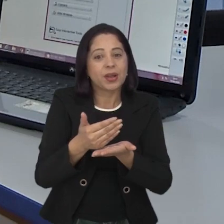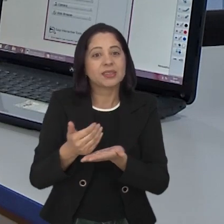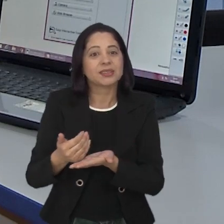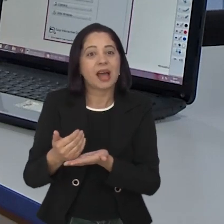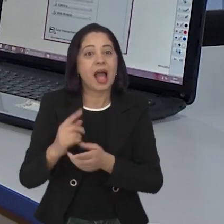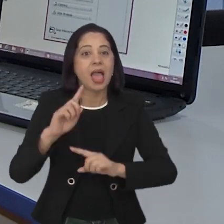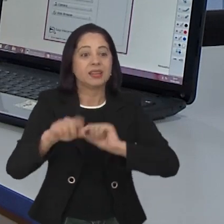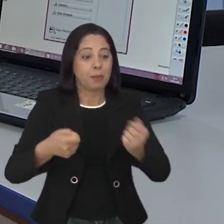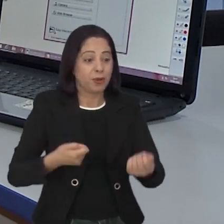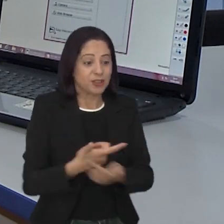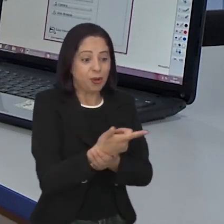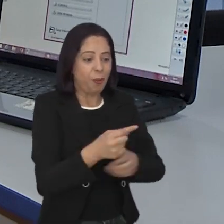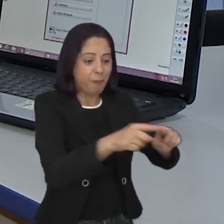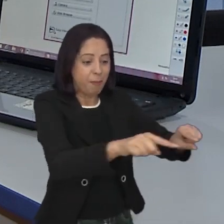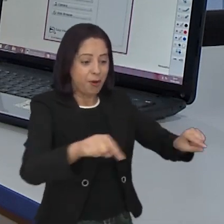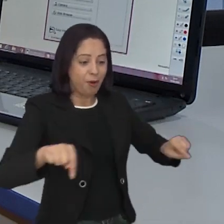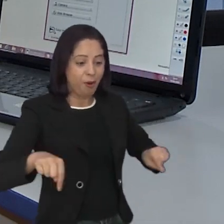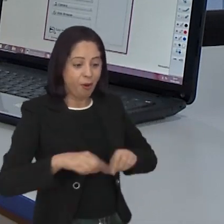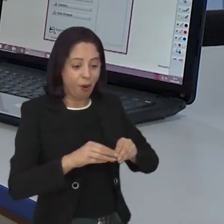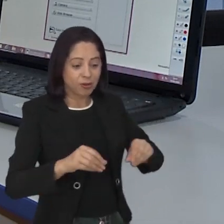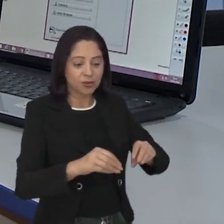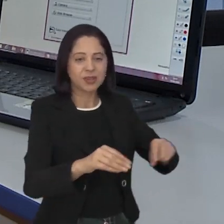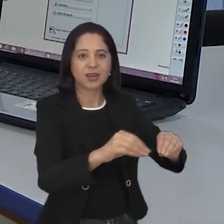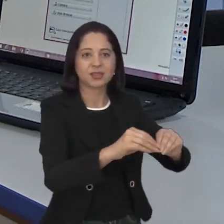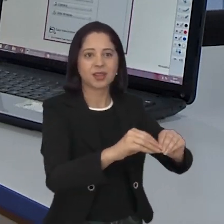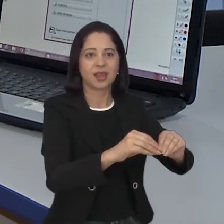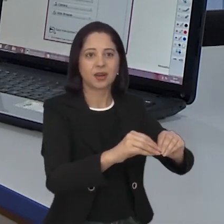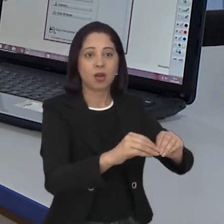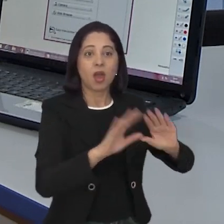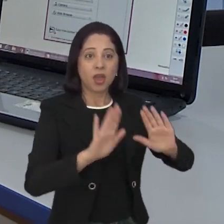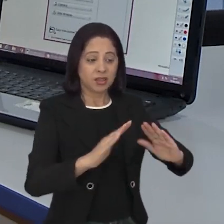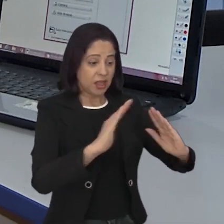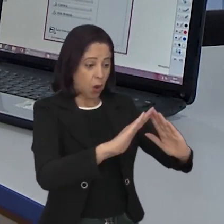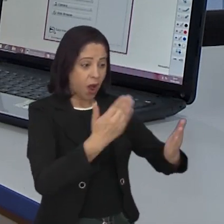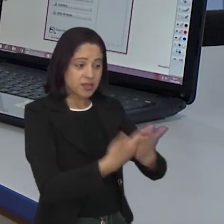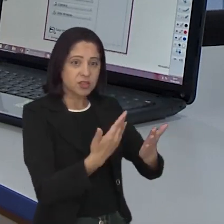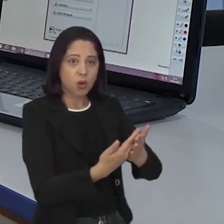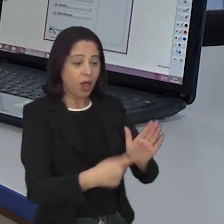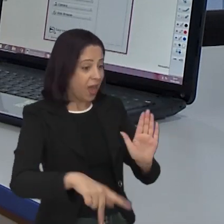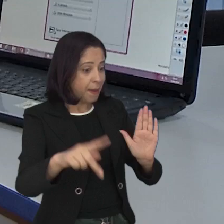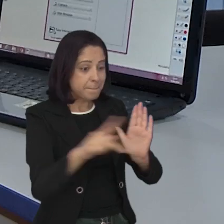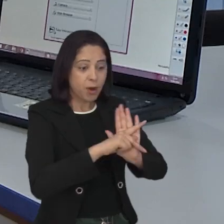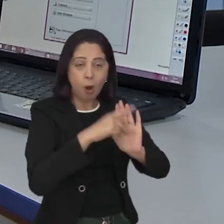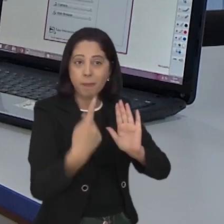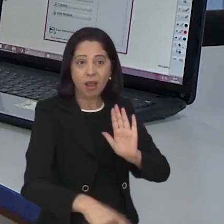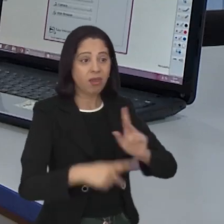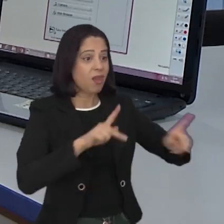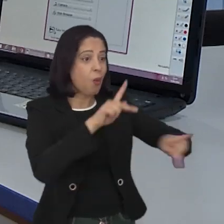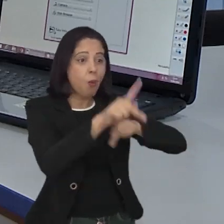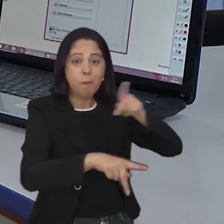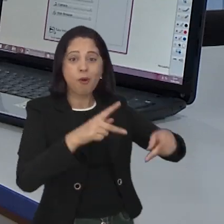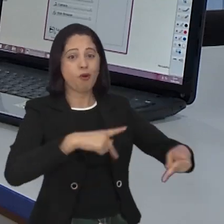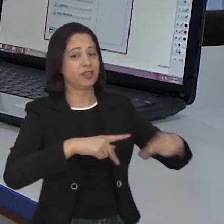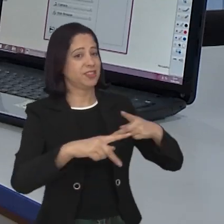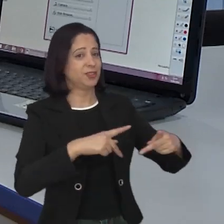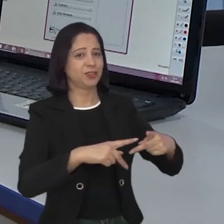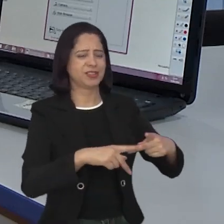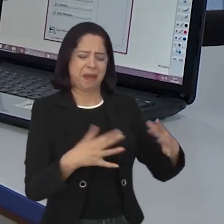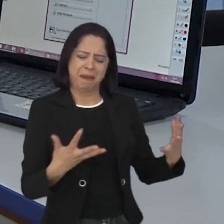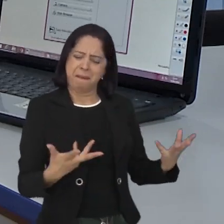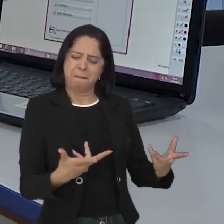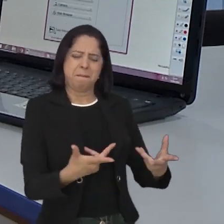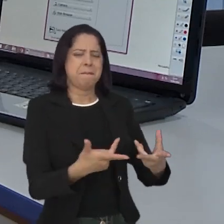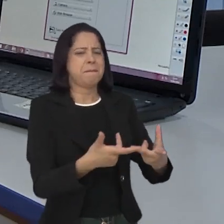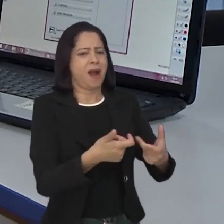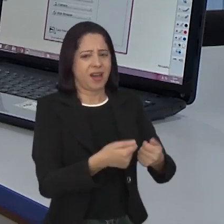de várias atividades para comprar este terreno e essa escola então pertence ao povo de São José Isso já é para mim